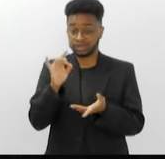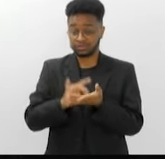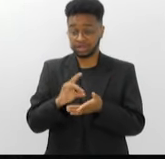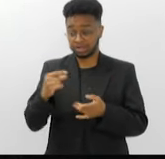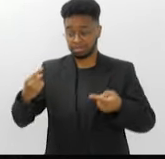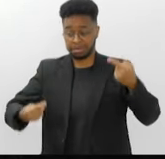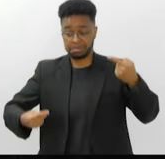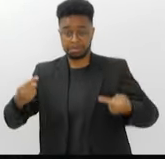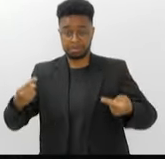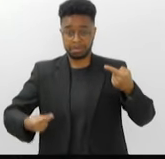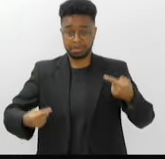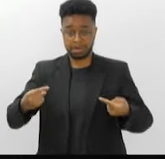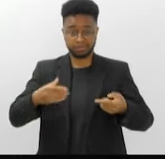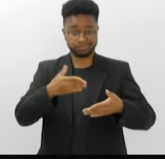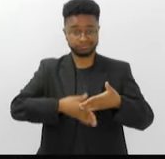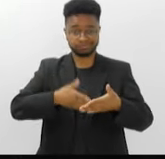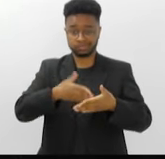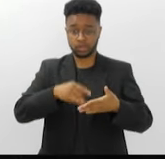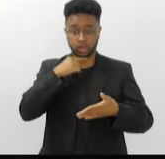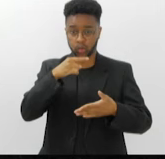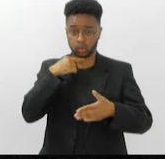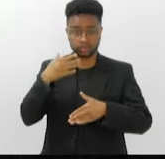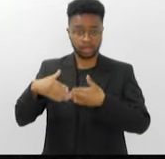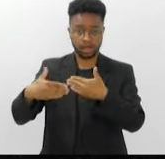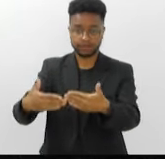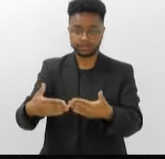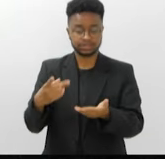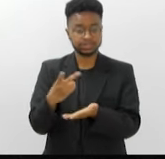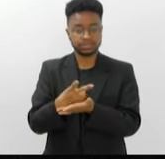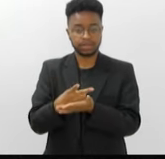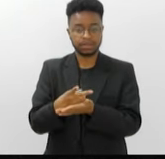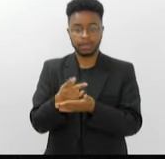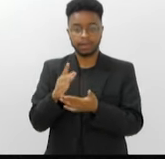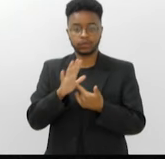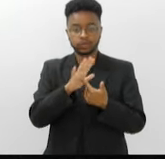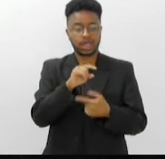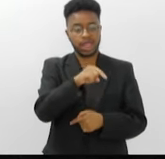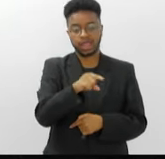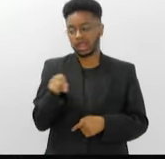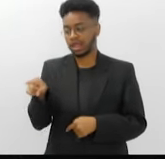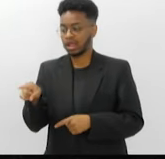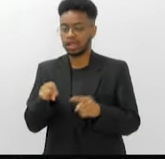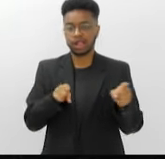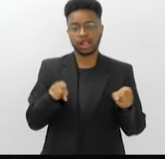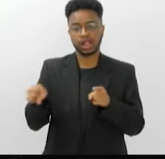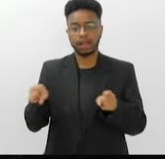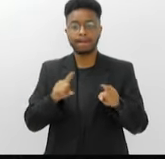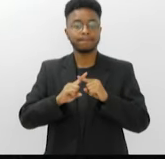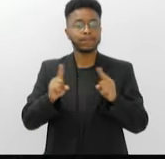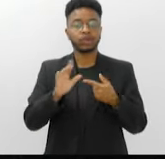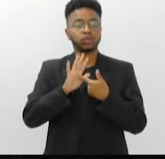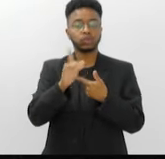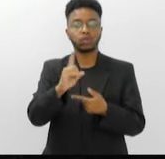discussão que não se avança, e eles ficam sempre politizando a discussão, ao invés de apresentar contas e números, que o